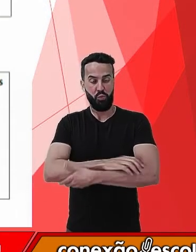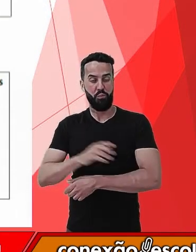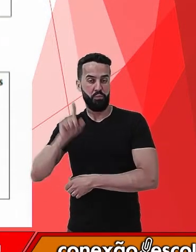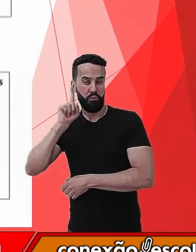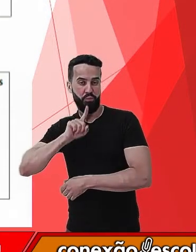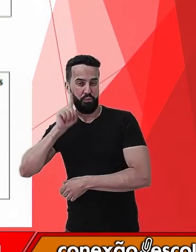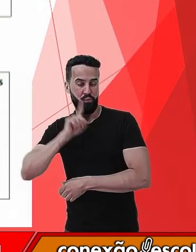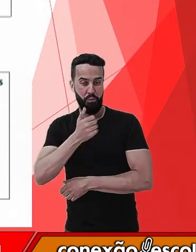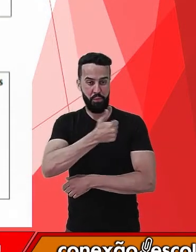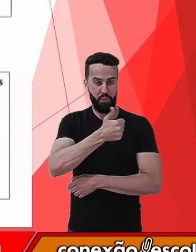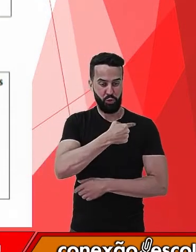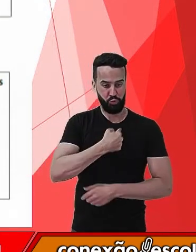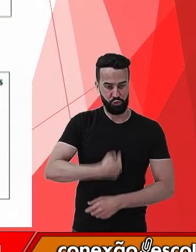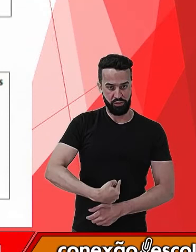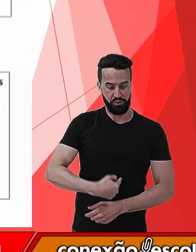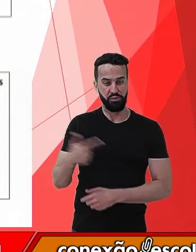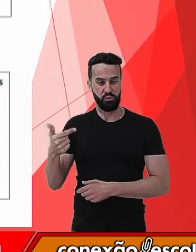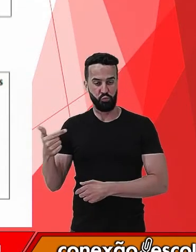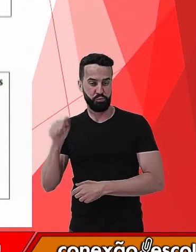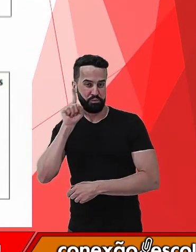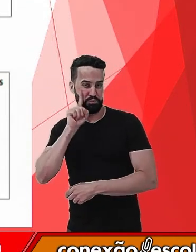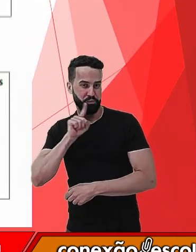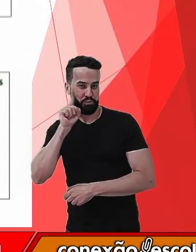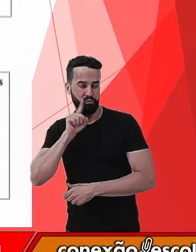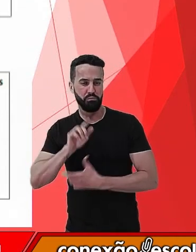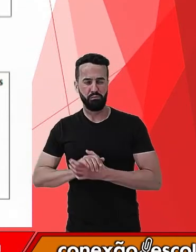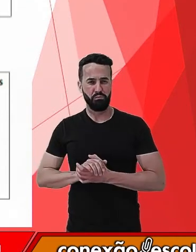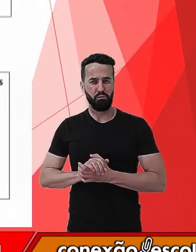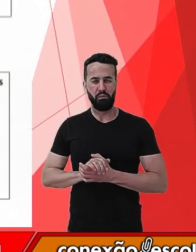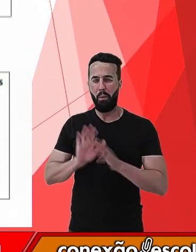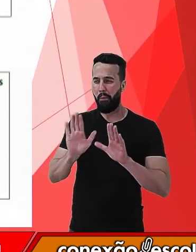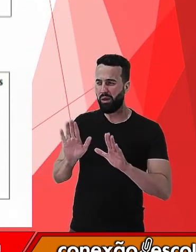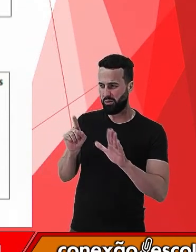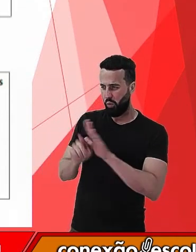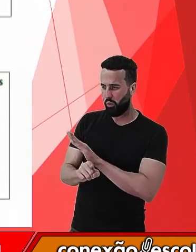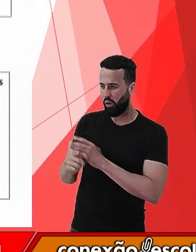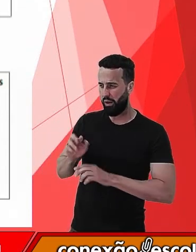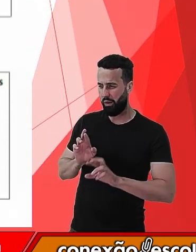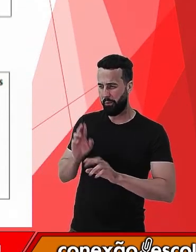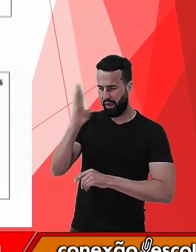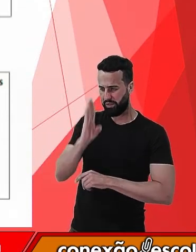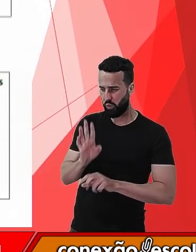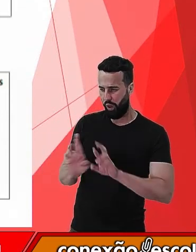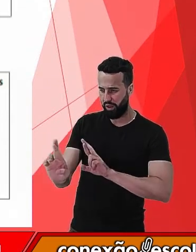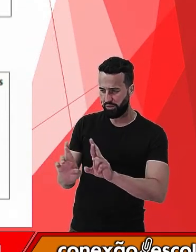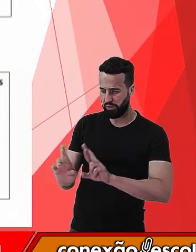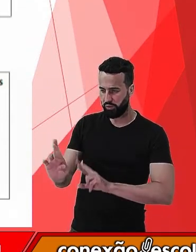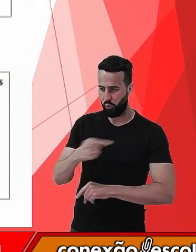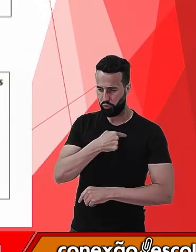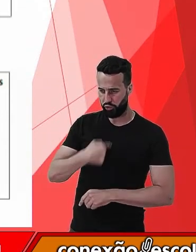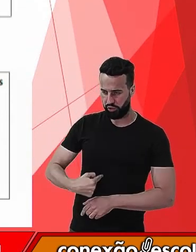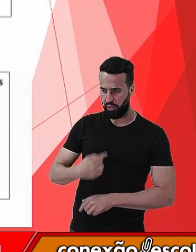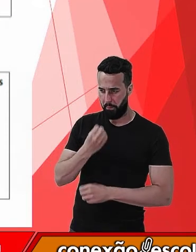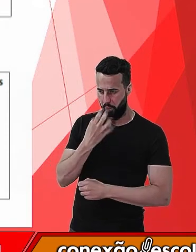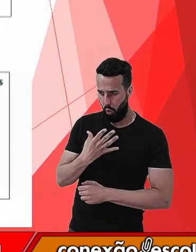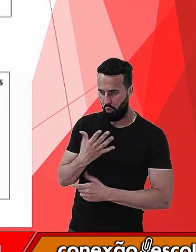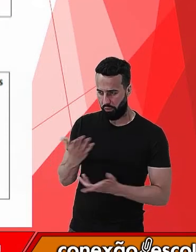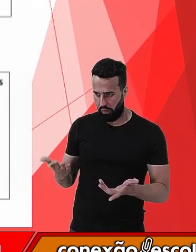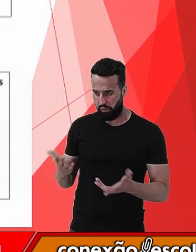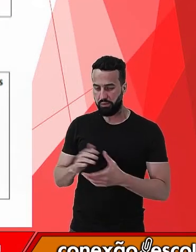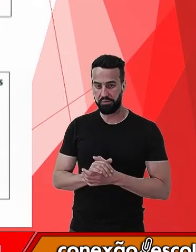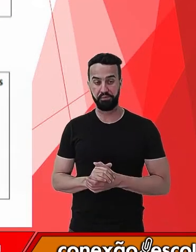e como que o capital chinês pode ser percebido aqui no nosso país para além desses produtos que nós citamos,